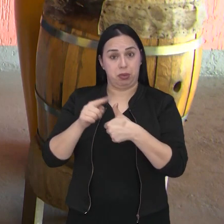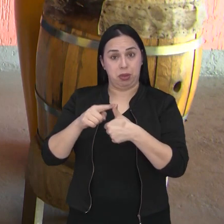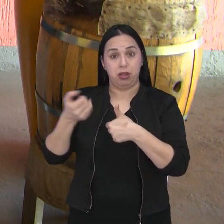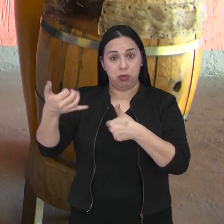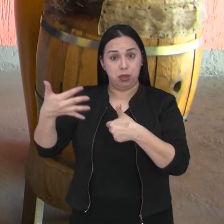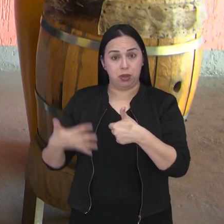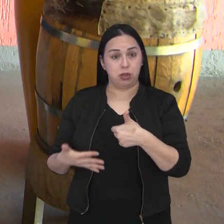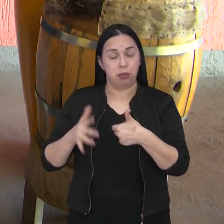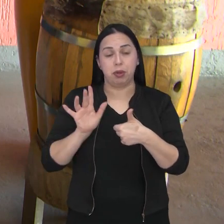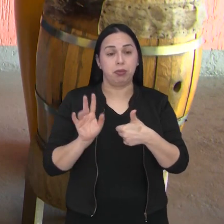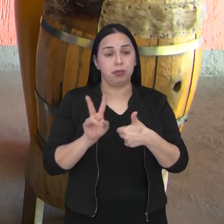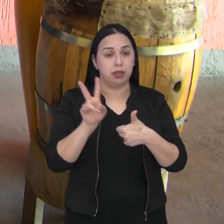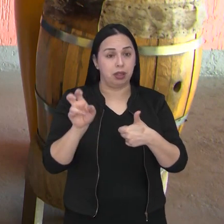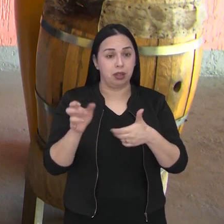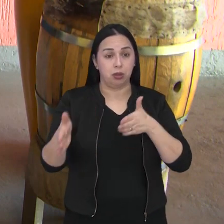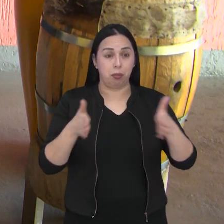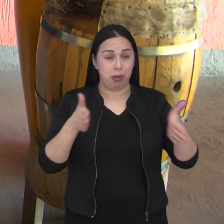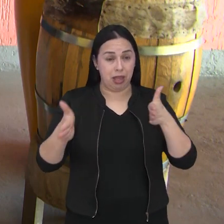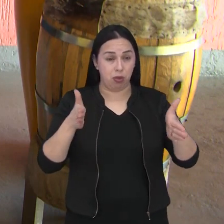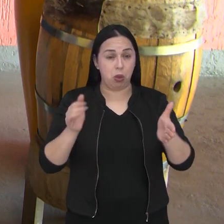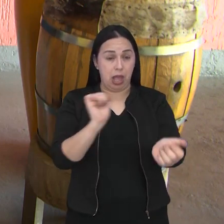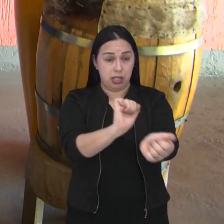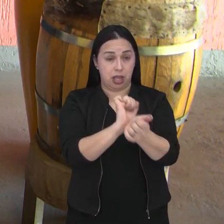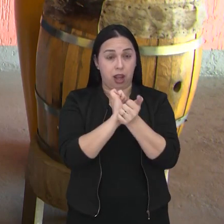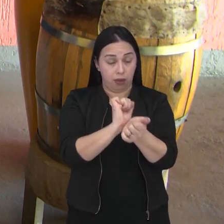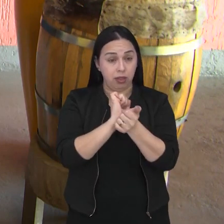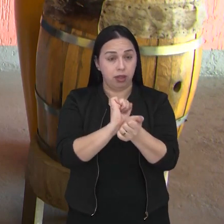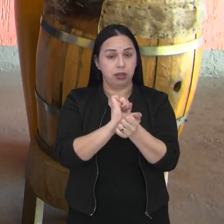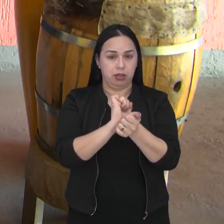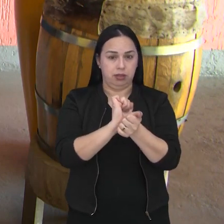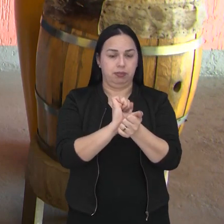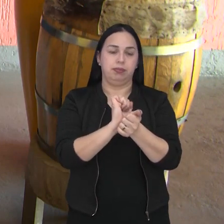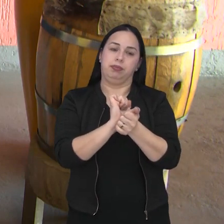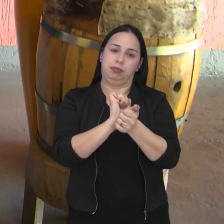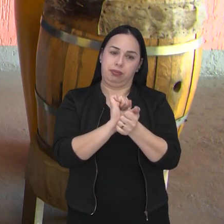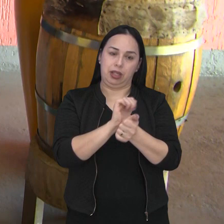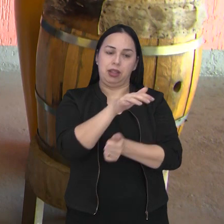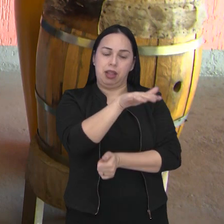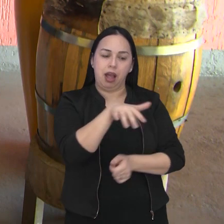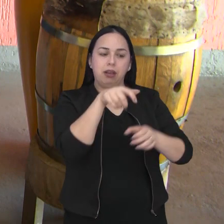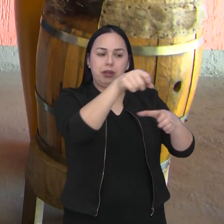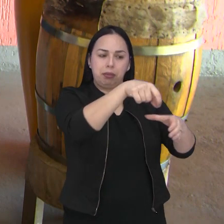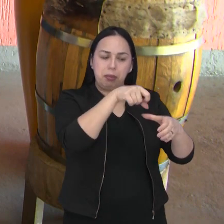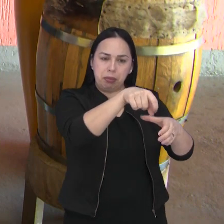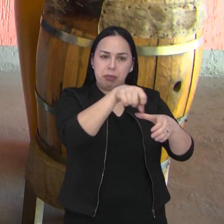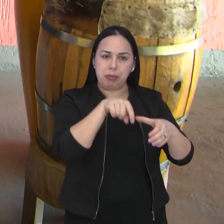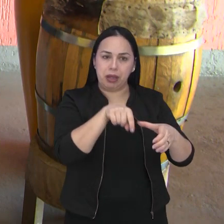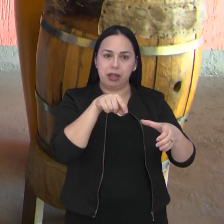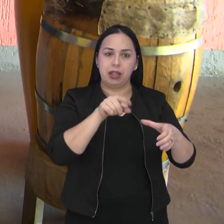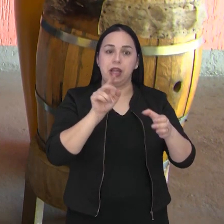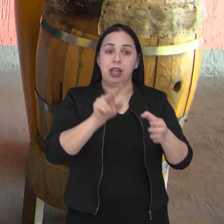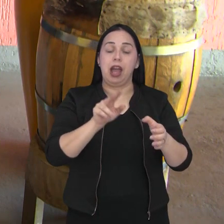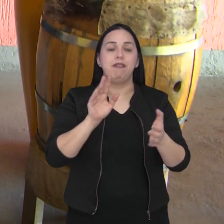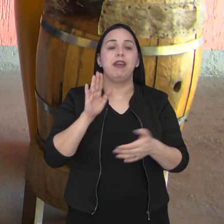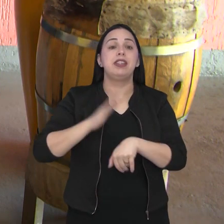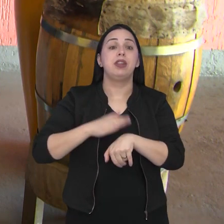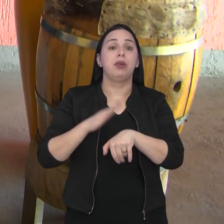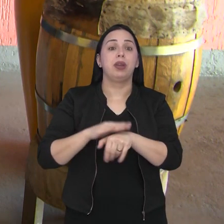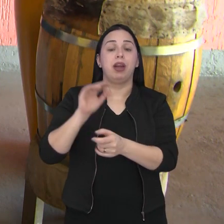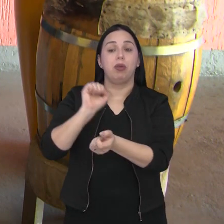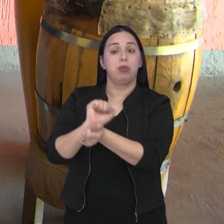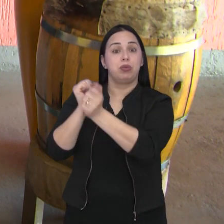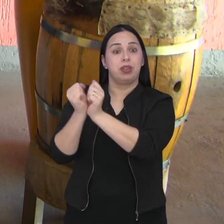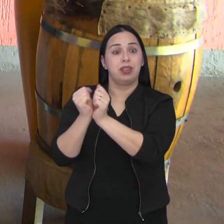cidade. No bloco anterior a gente falou um pouquinho sobre o jongo, a gente comentou que no período da escravidão, nas lavouras de café